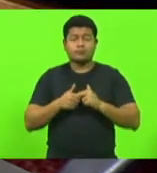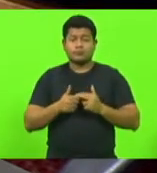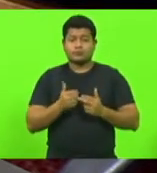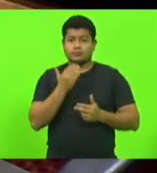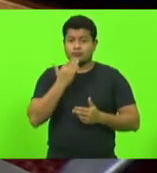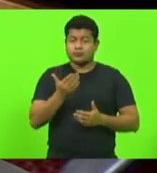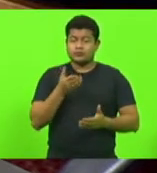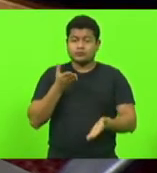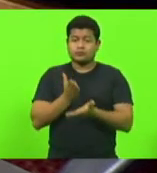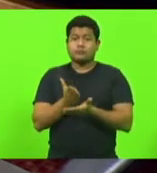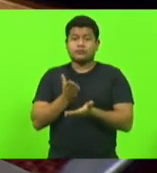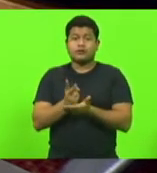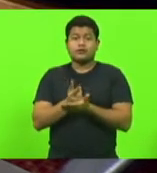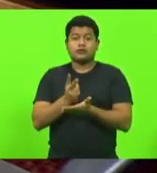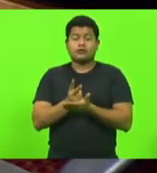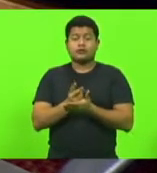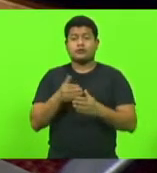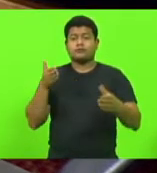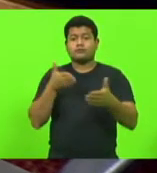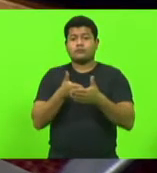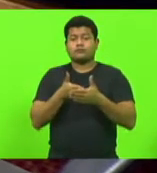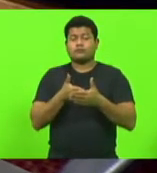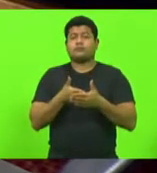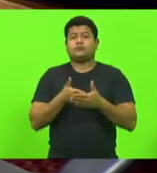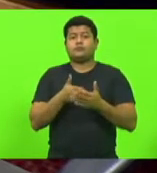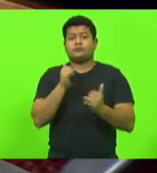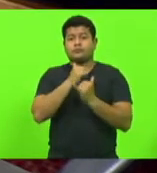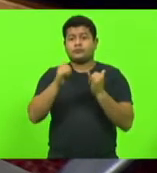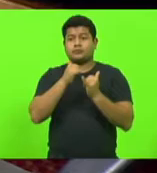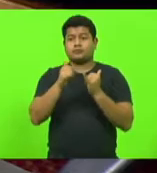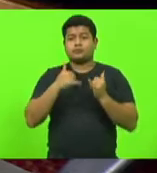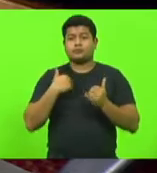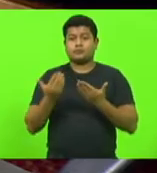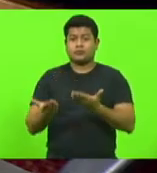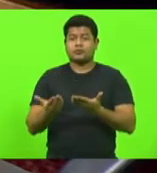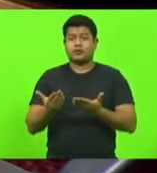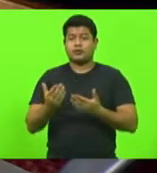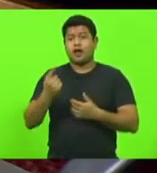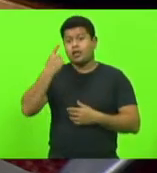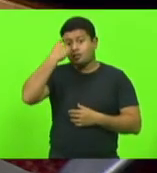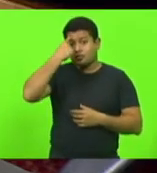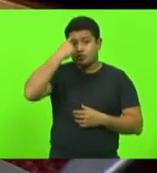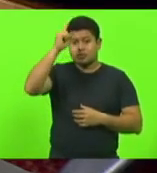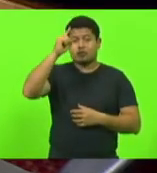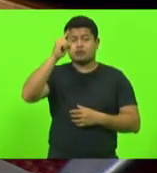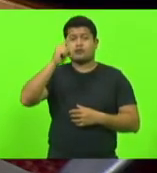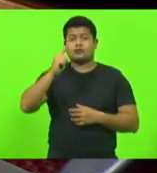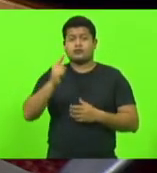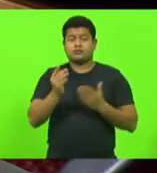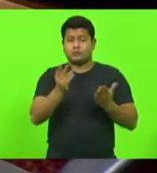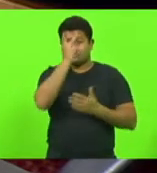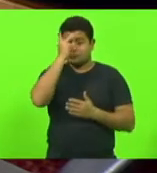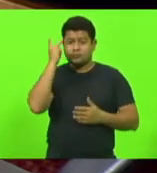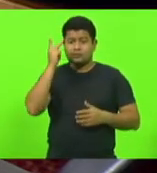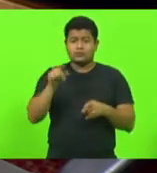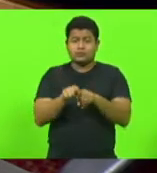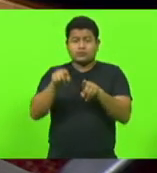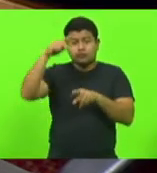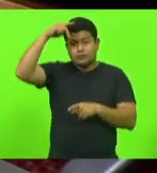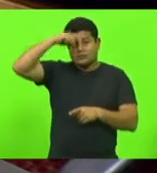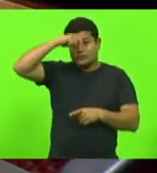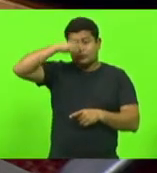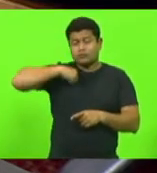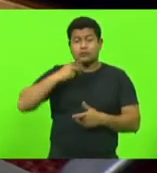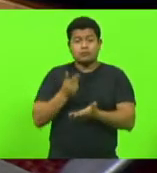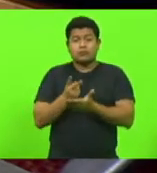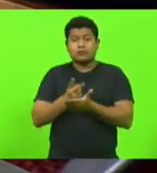o veto, é parcial, mas o espírito, a ideia, deputado Maurício, deputada Paulinha, está mantido e eu quero